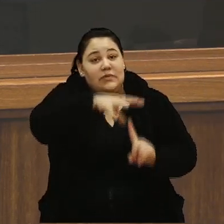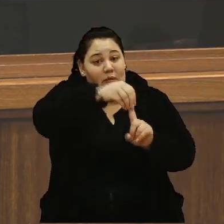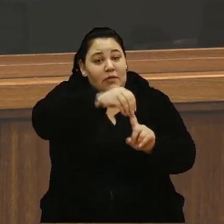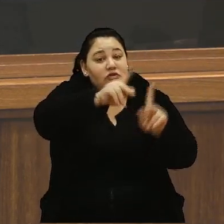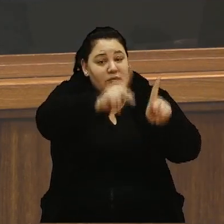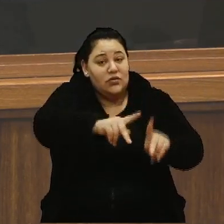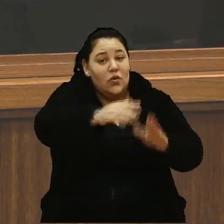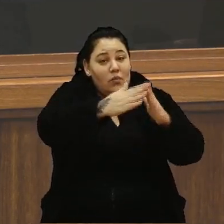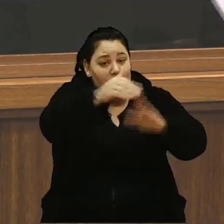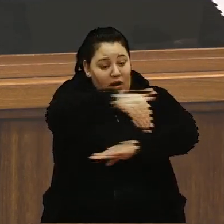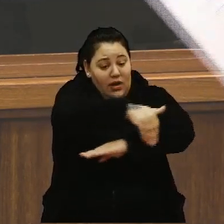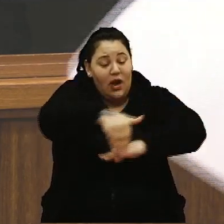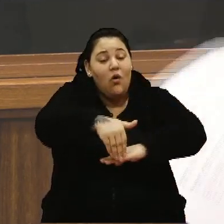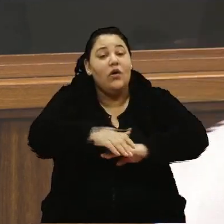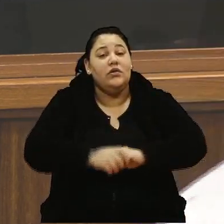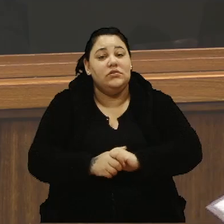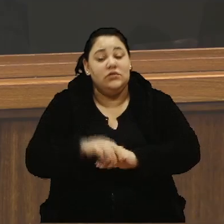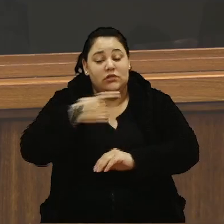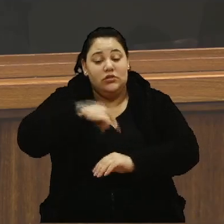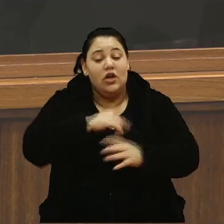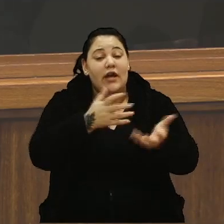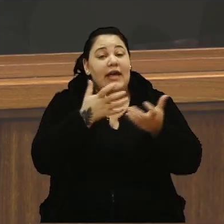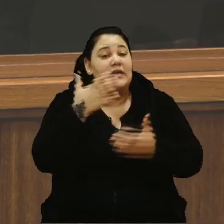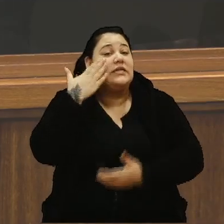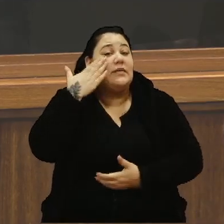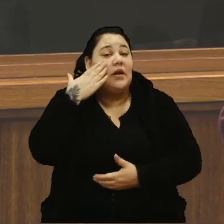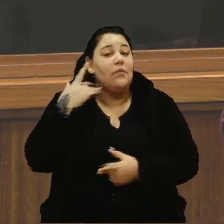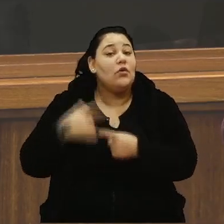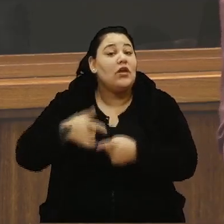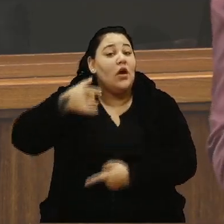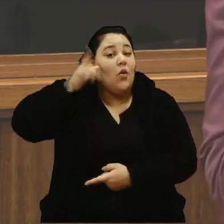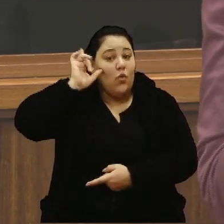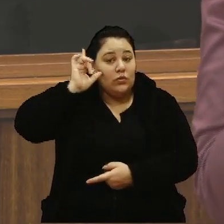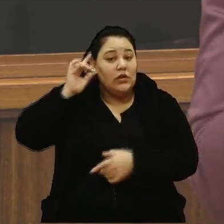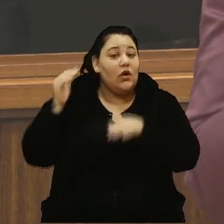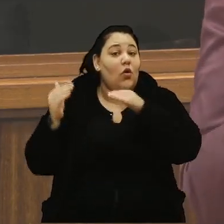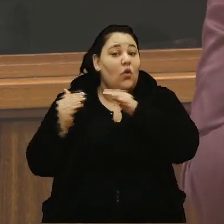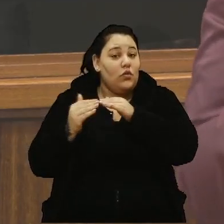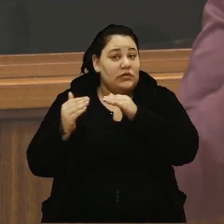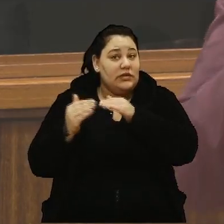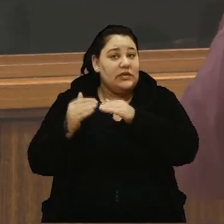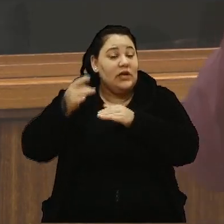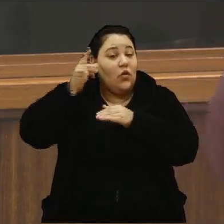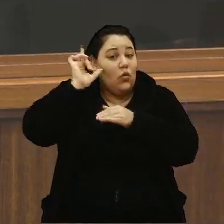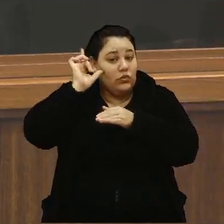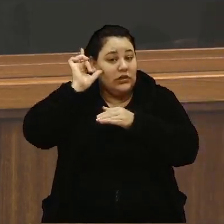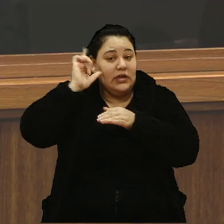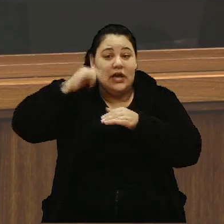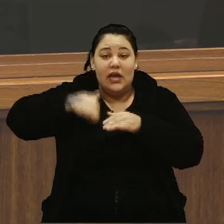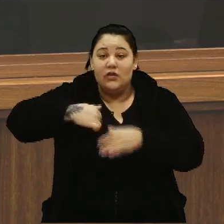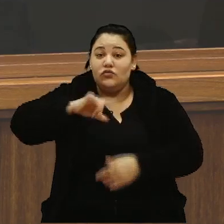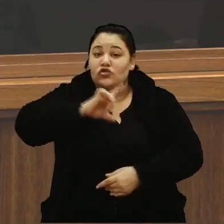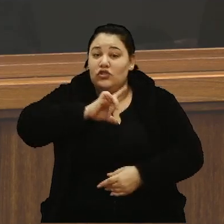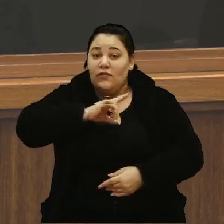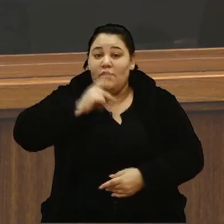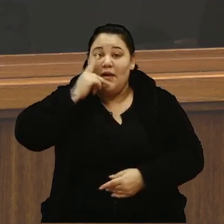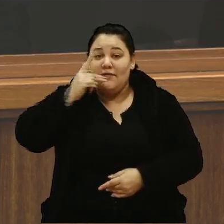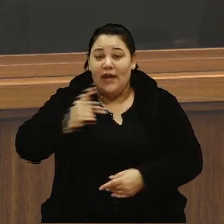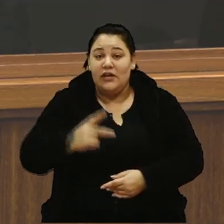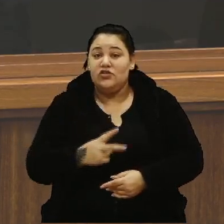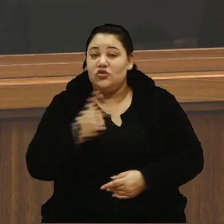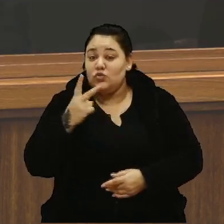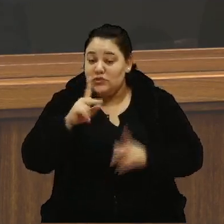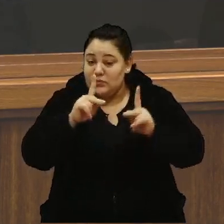E nós vamos querer saber, porque ontem, coincidentemente ontem, eu tive o relato de